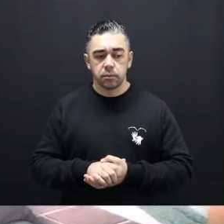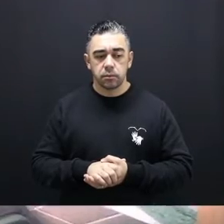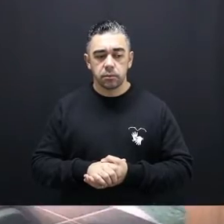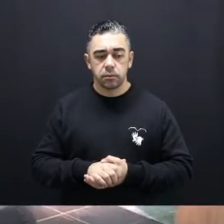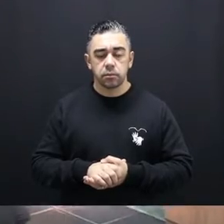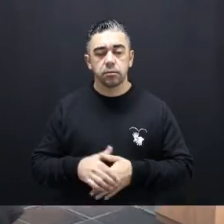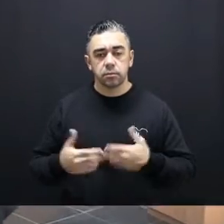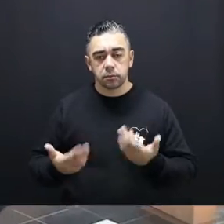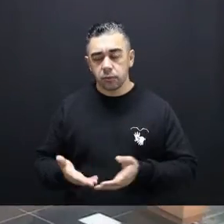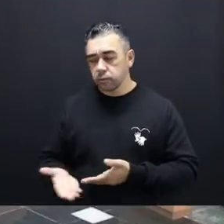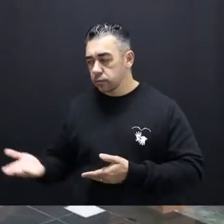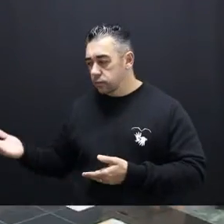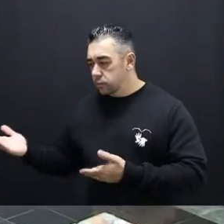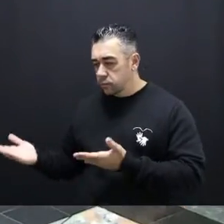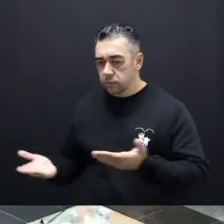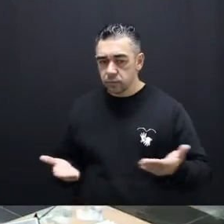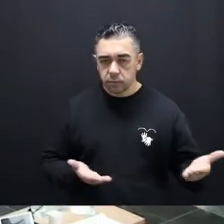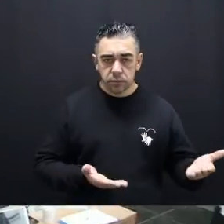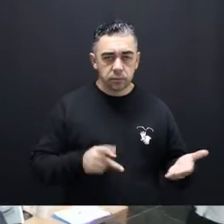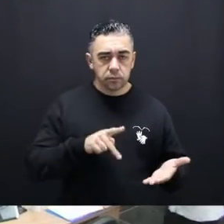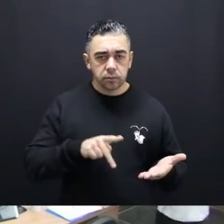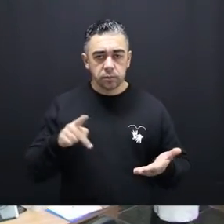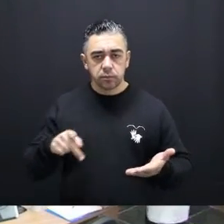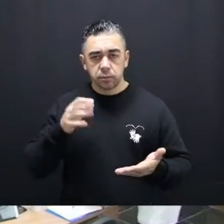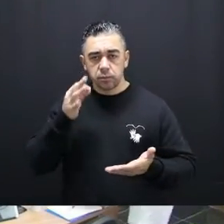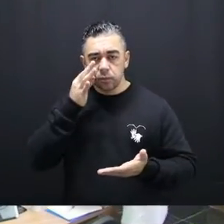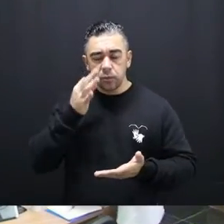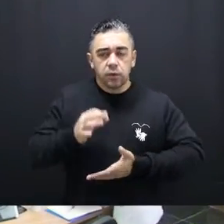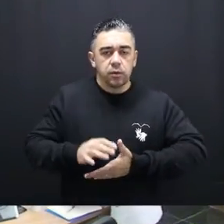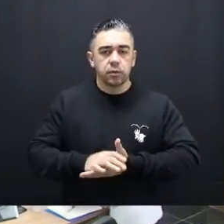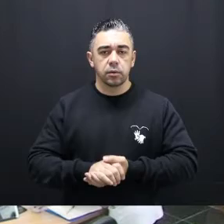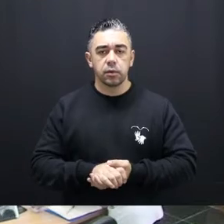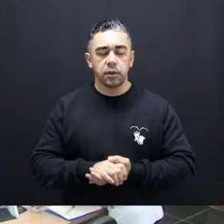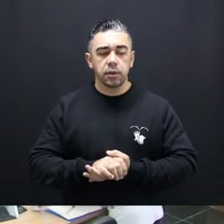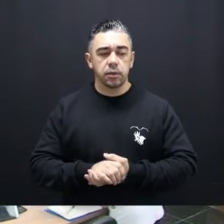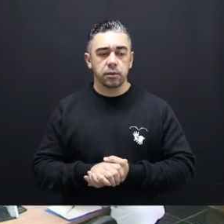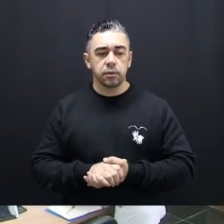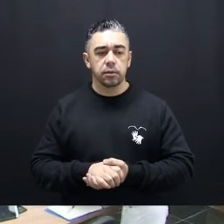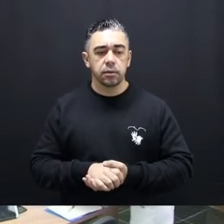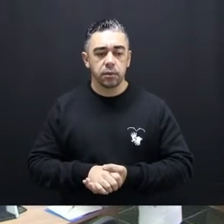e não concedo a palavra Nobre Vereador Professor Benny Hinn